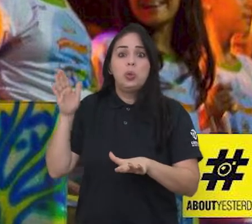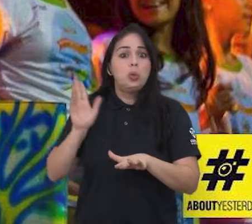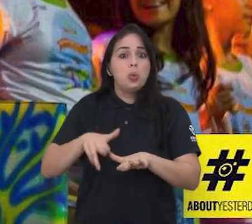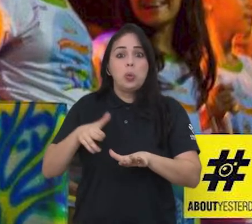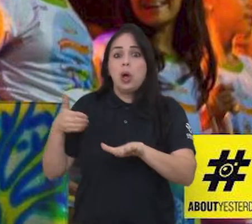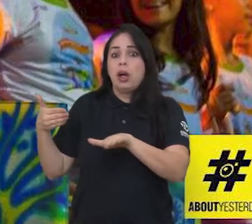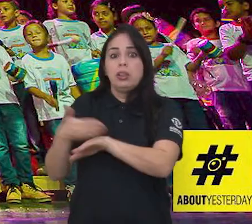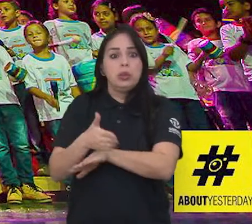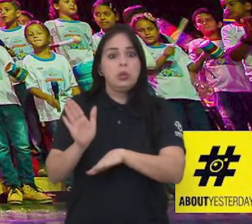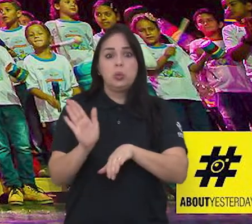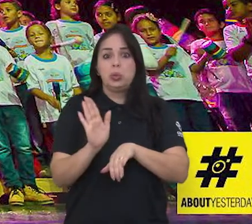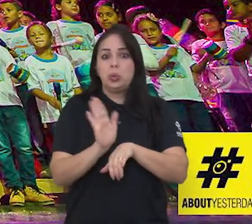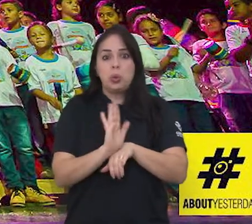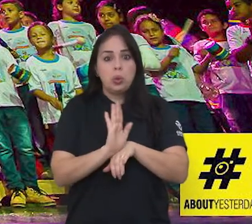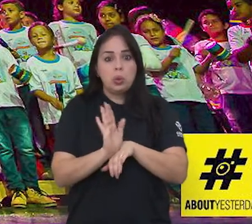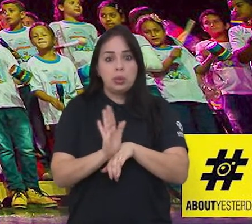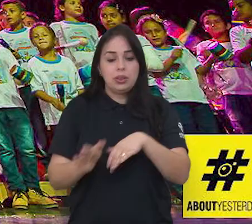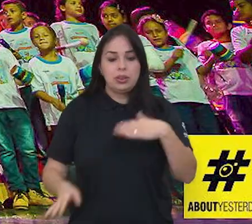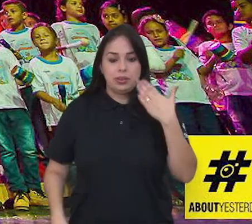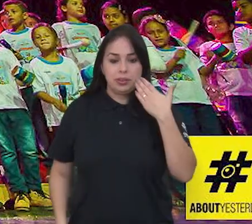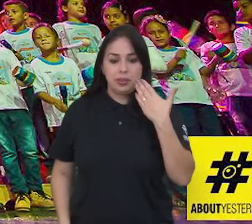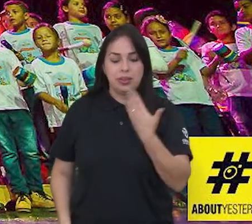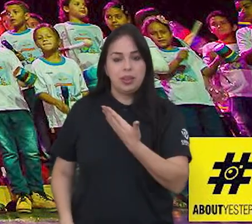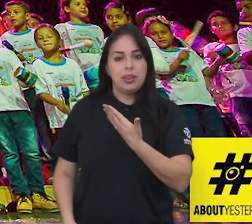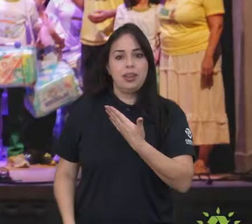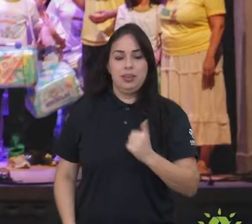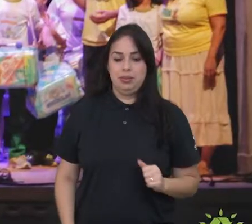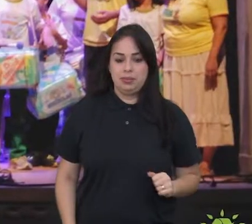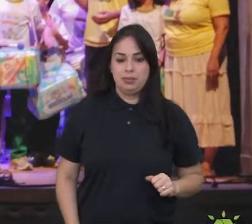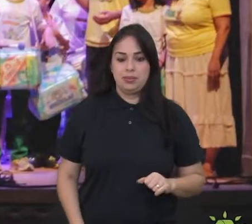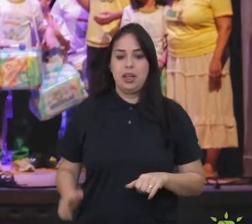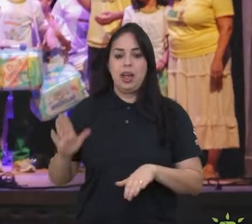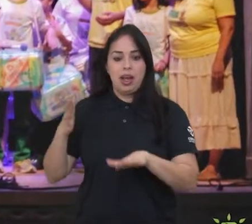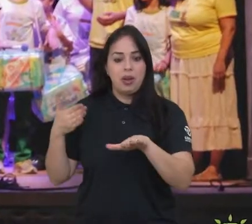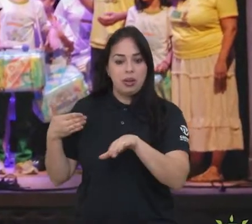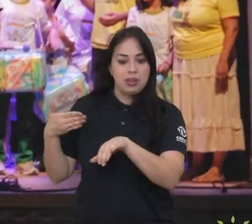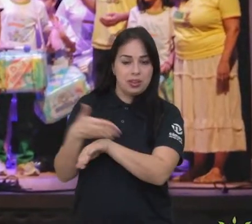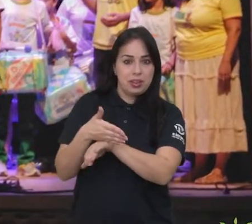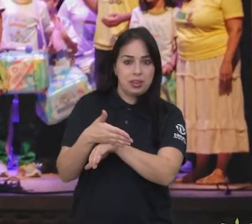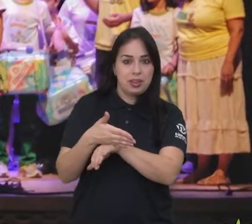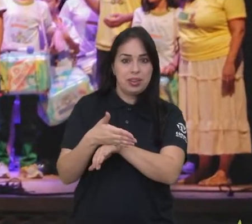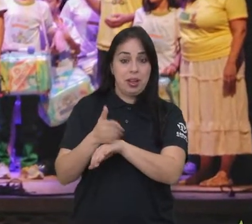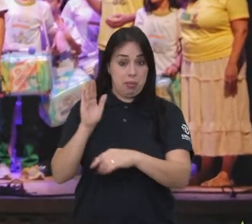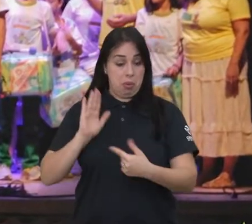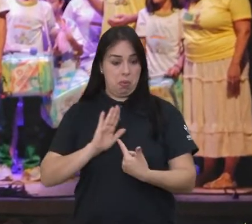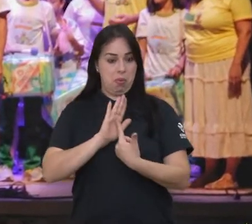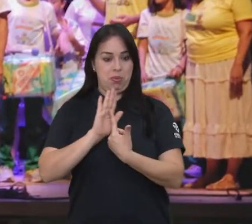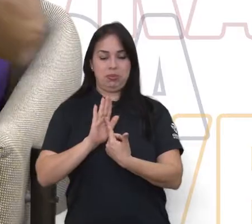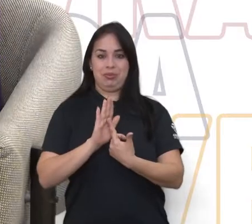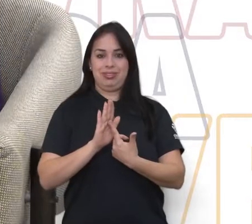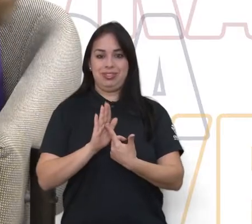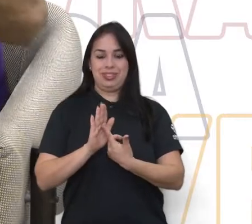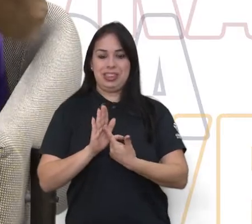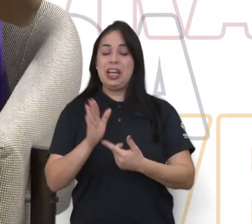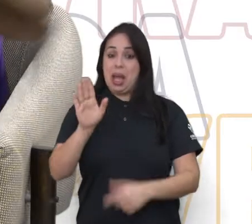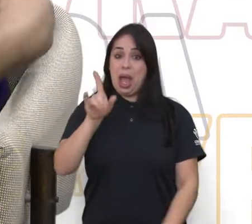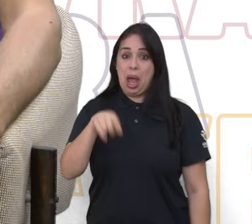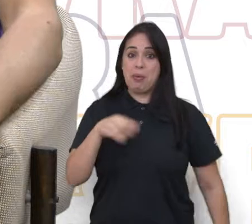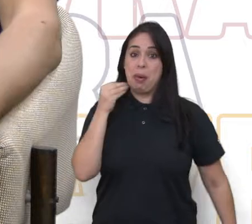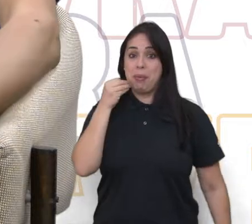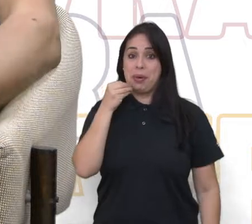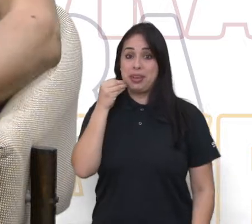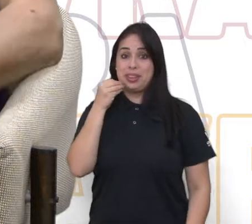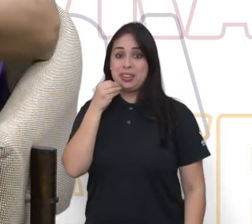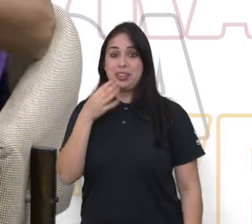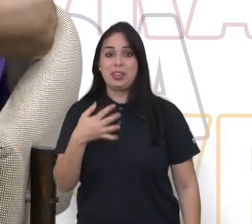Cine Santana, um patrimônio histórico aqui da cidade, entraram para se apresentar e tiveram essa oportunidade de conhecer,